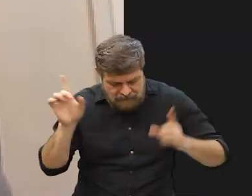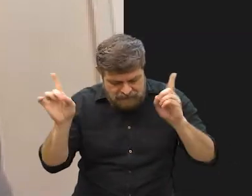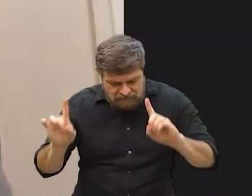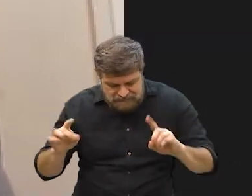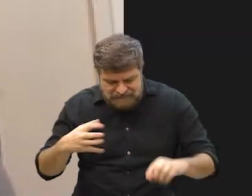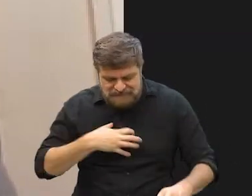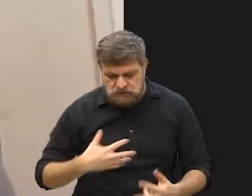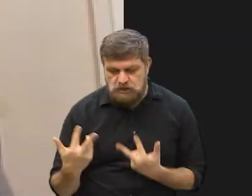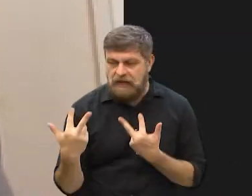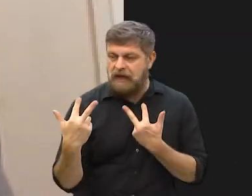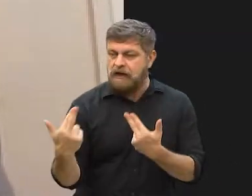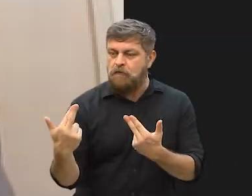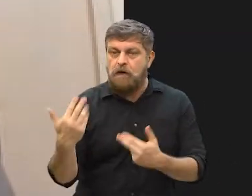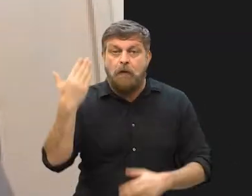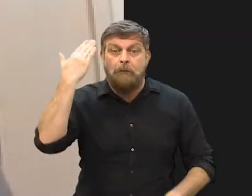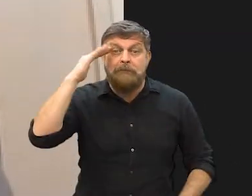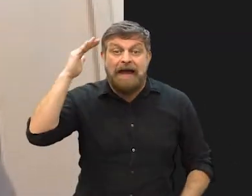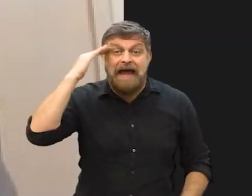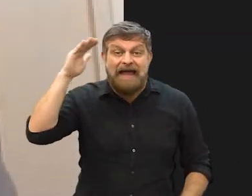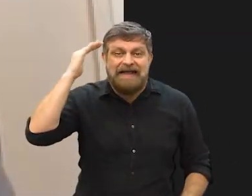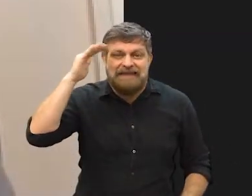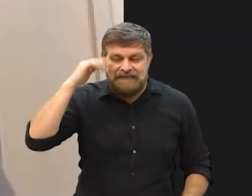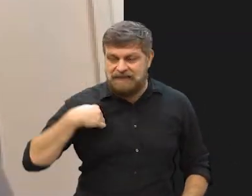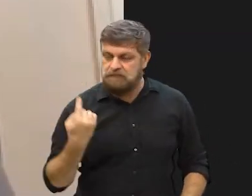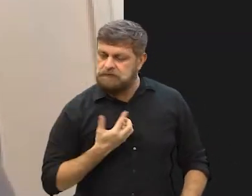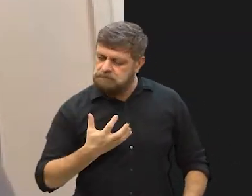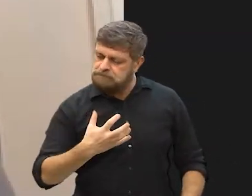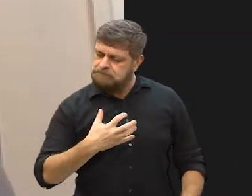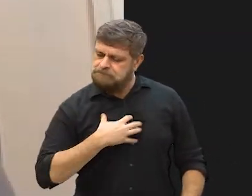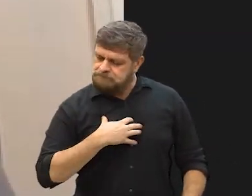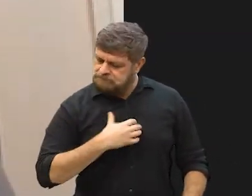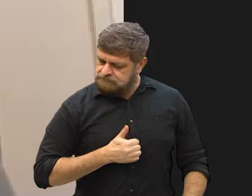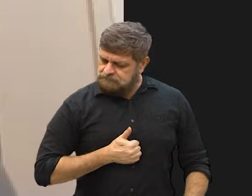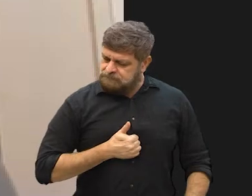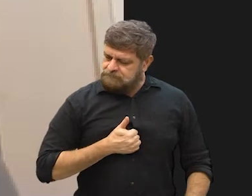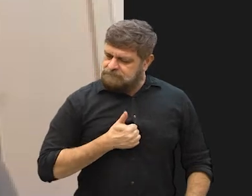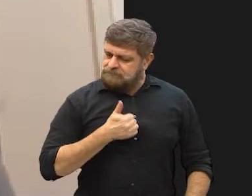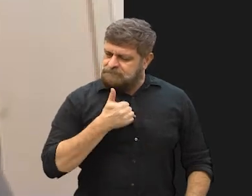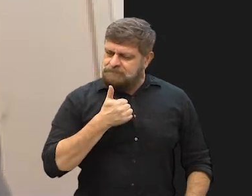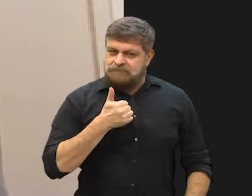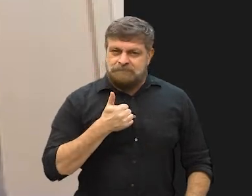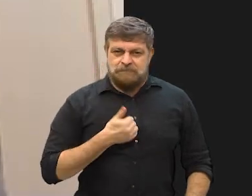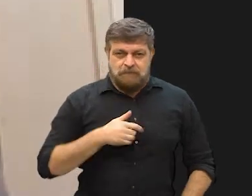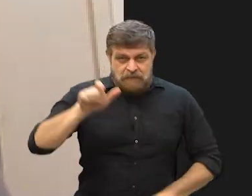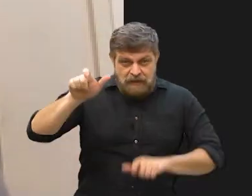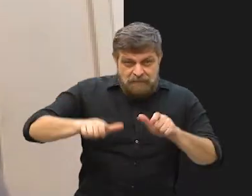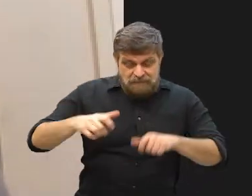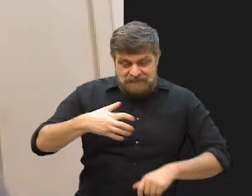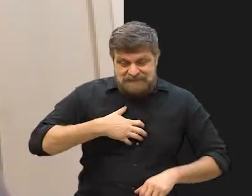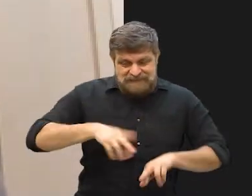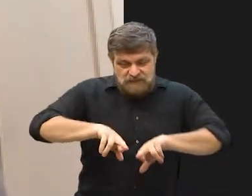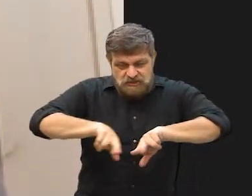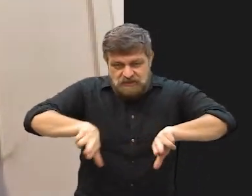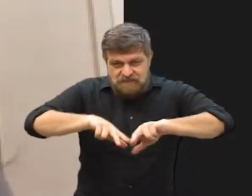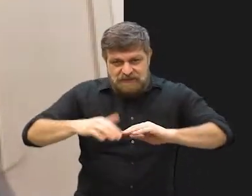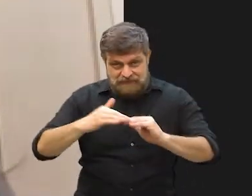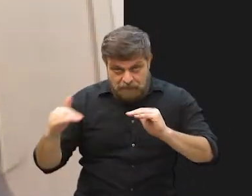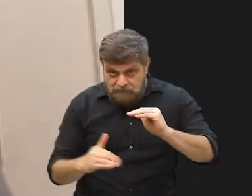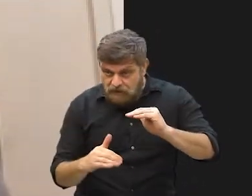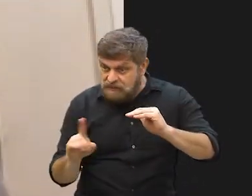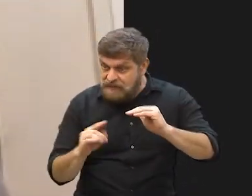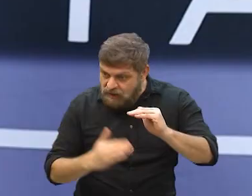sensação para entender como a gente se sente. Eu acho que para quem é diferente, é muito